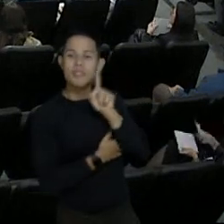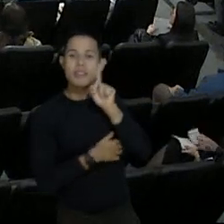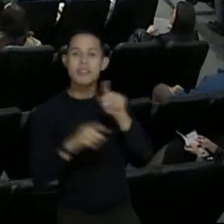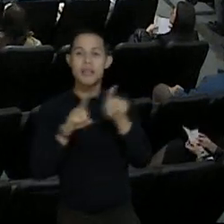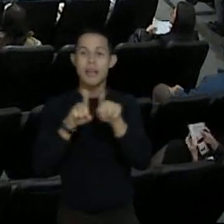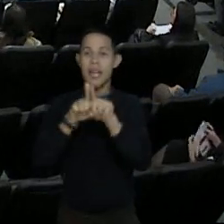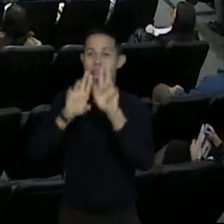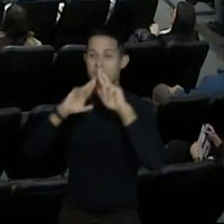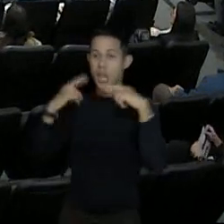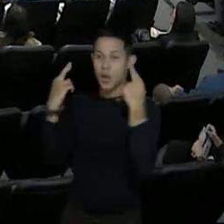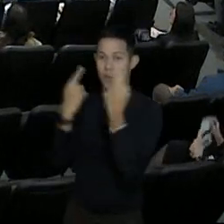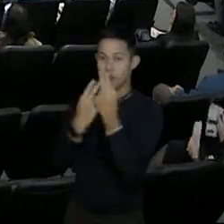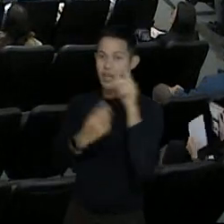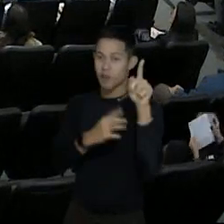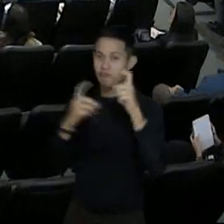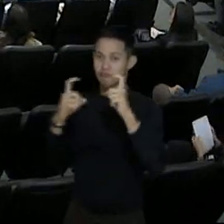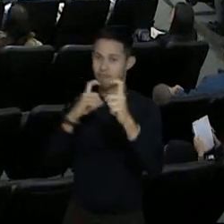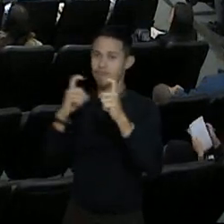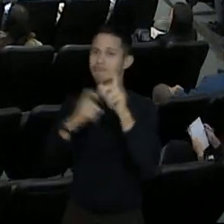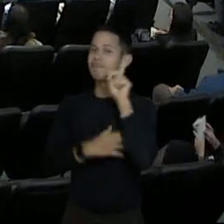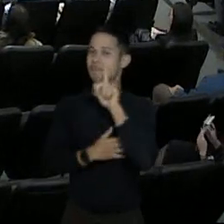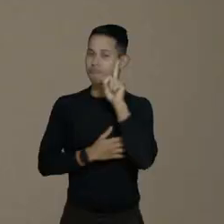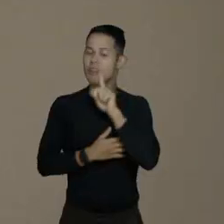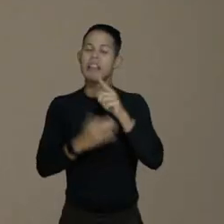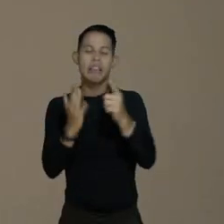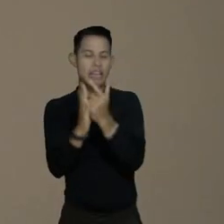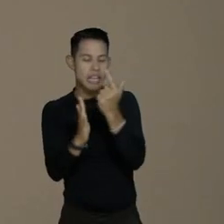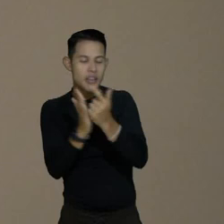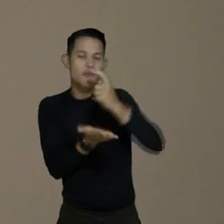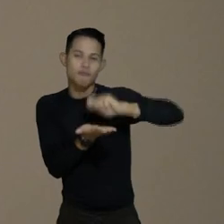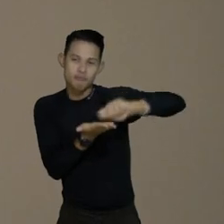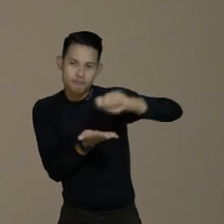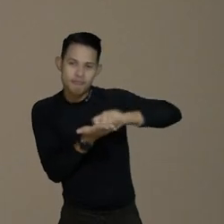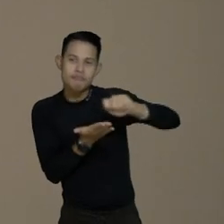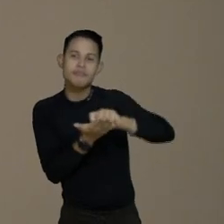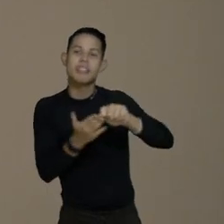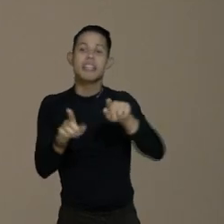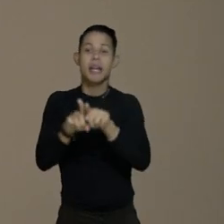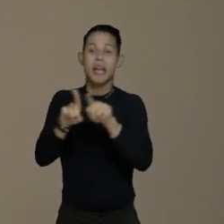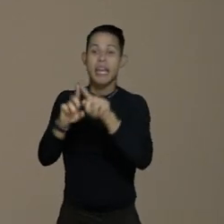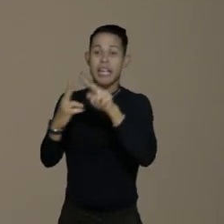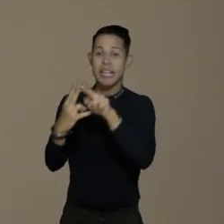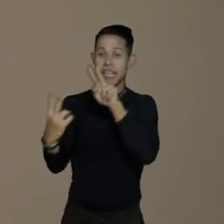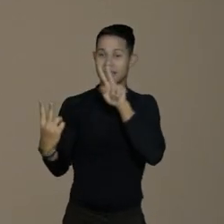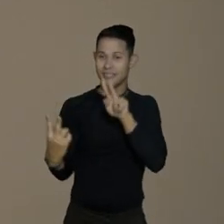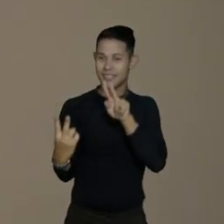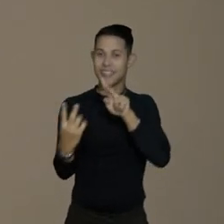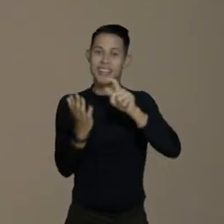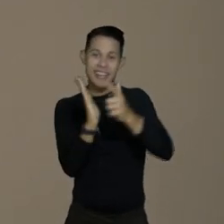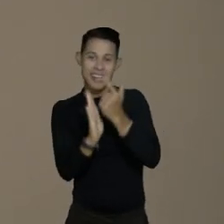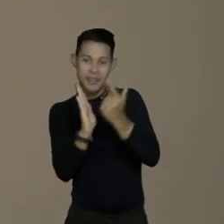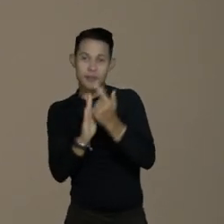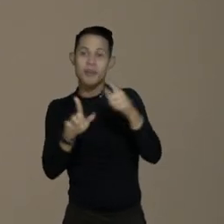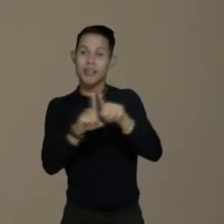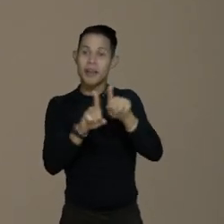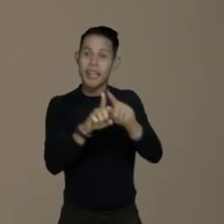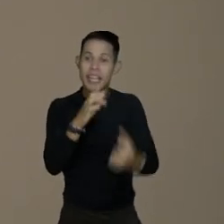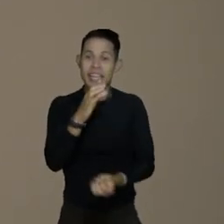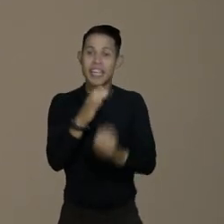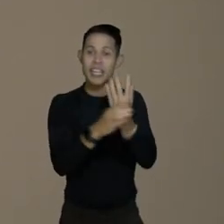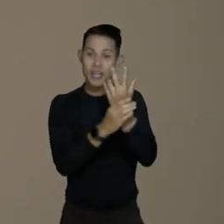Partners é autora também de livros e e-books sobre dislexia e coautora da cartilha facilitando a